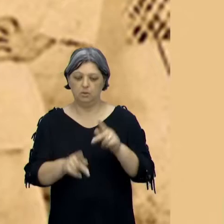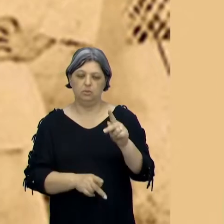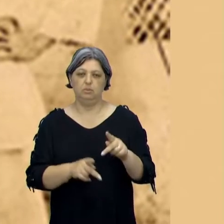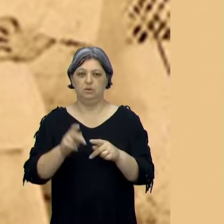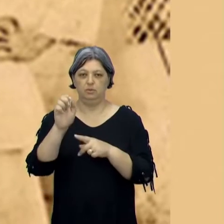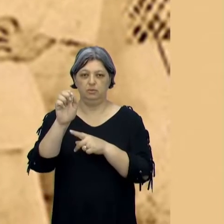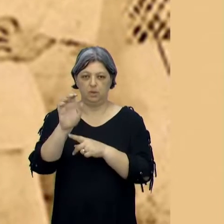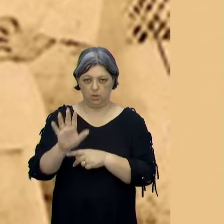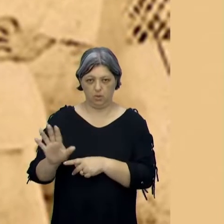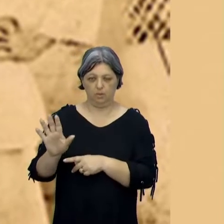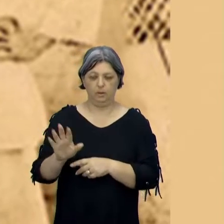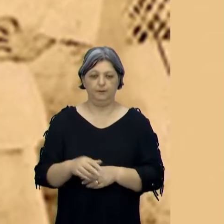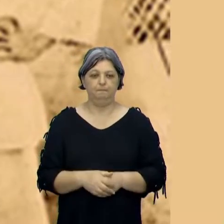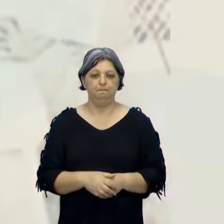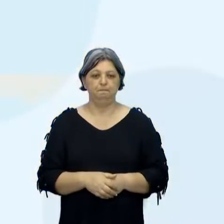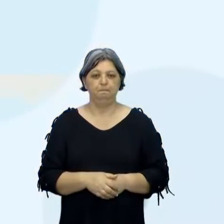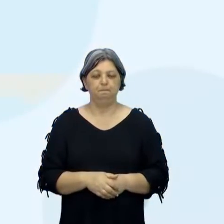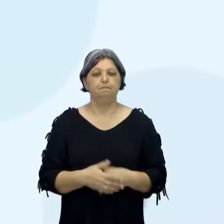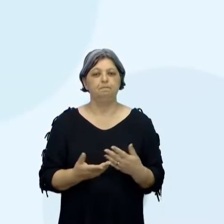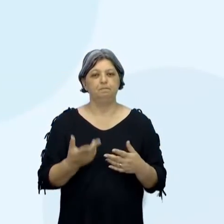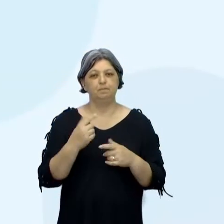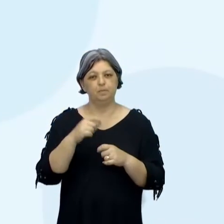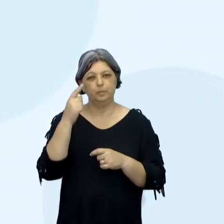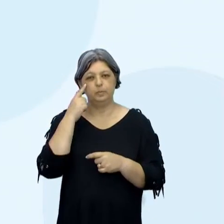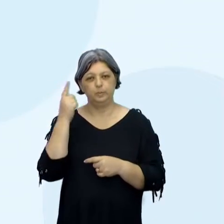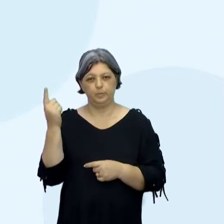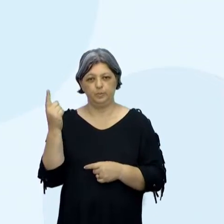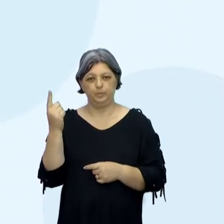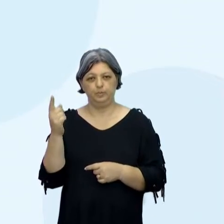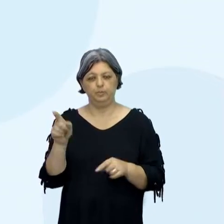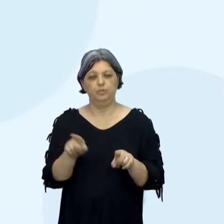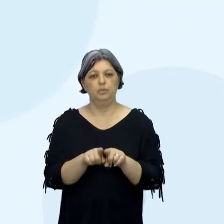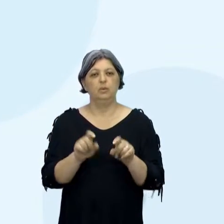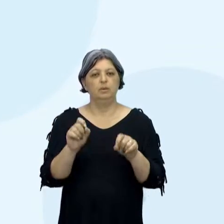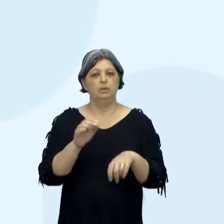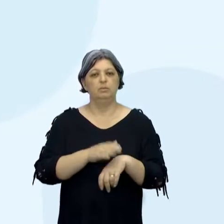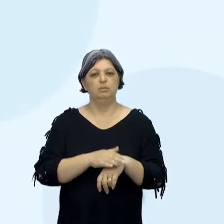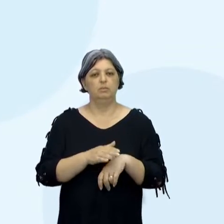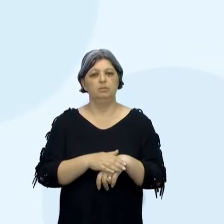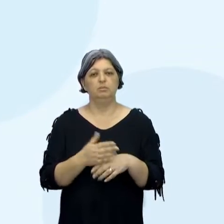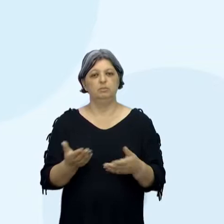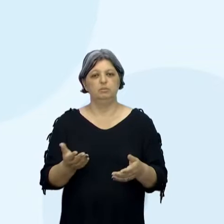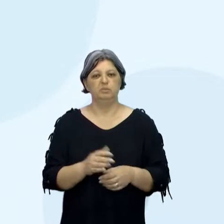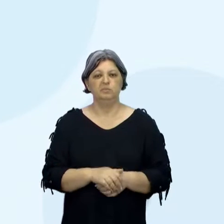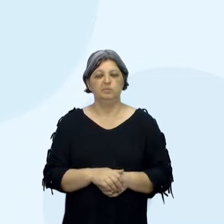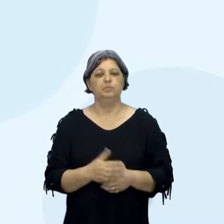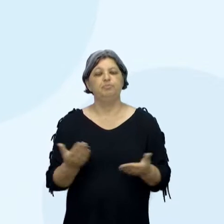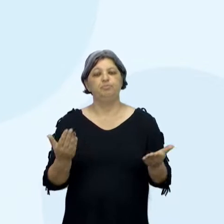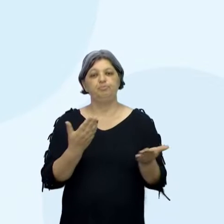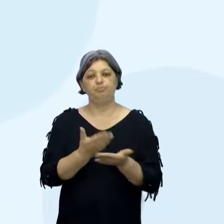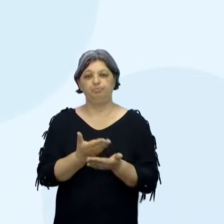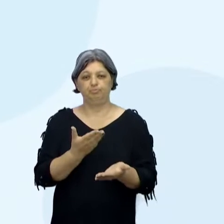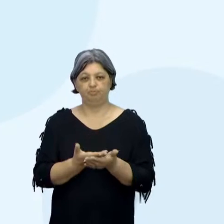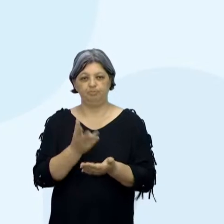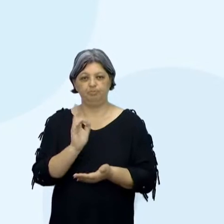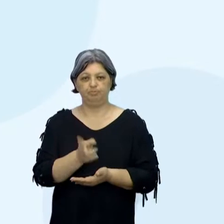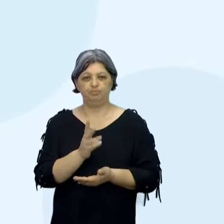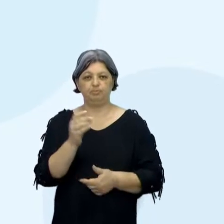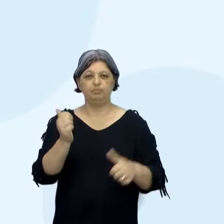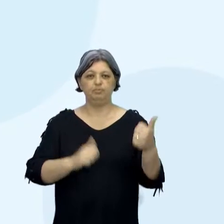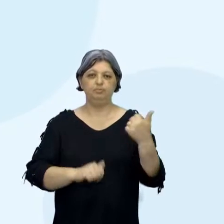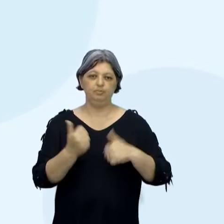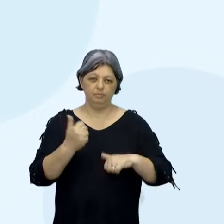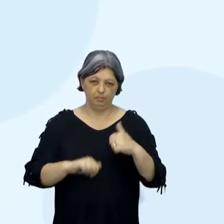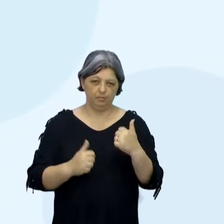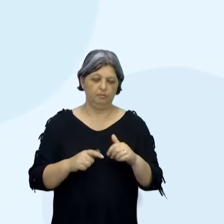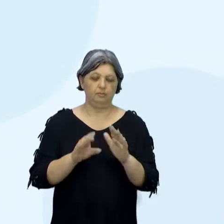tá? Pessoal, tá aí na tela para vocês também o que a gente vai ver efetivamente, né? Então a gente vai continuar aí a analisar alguns